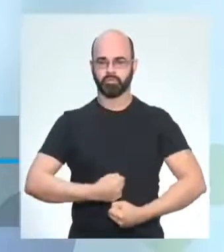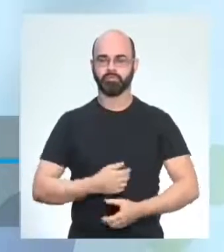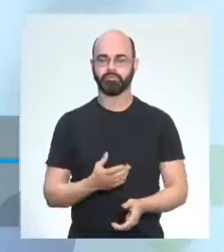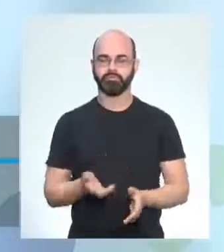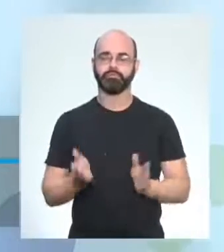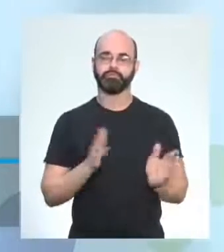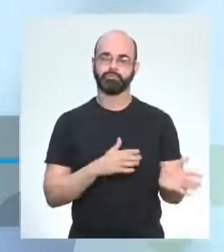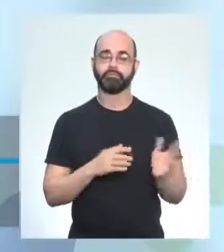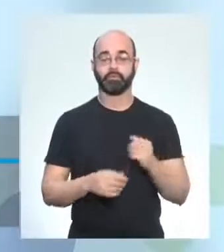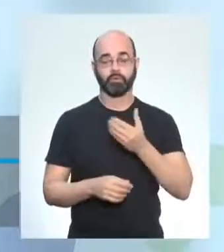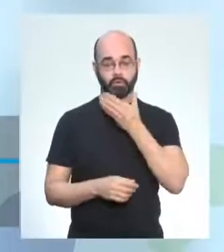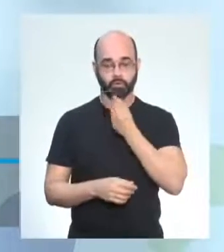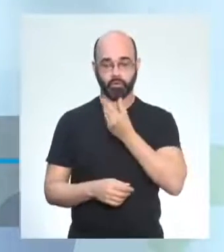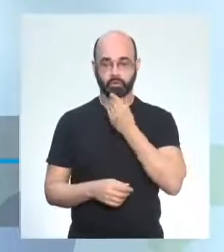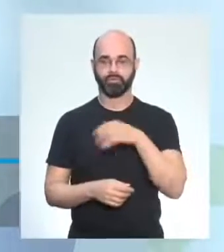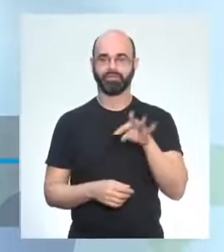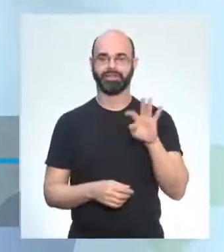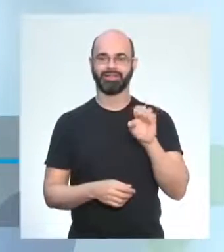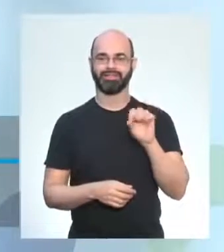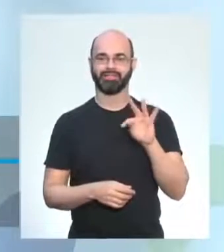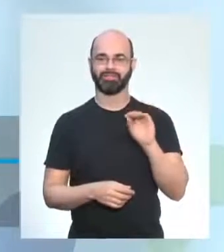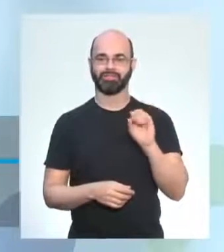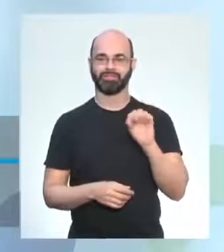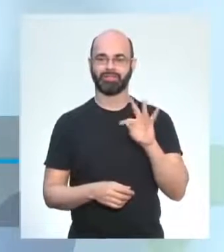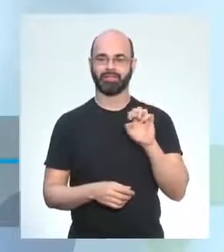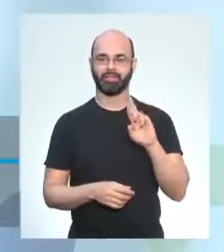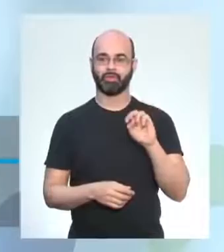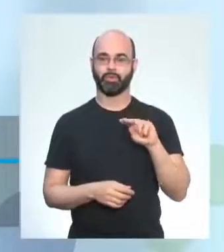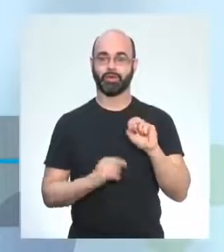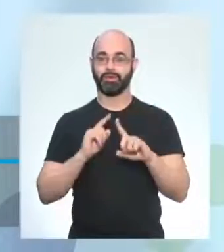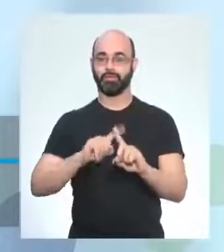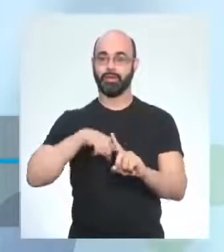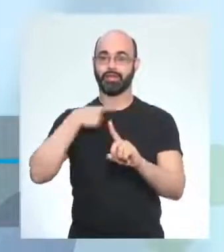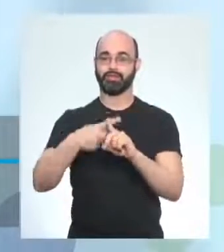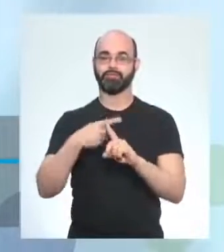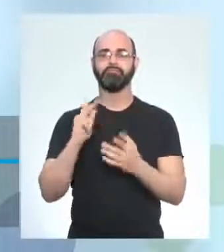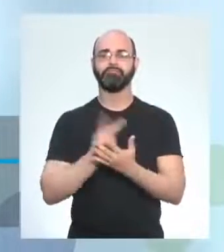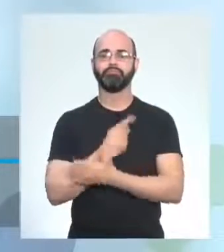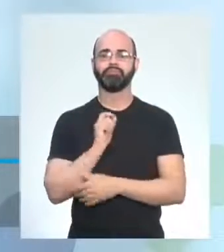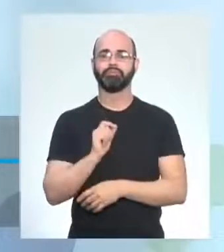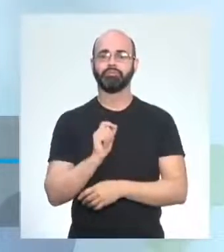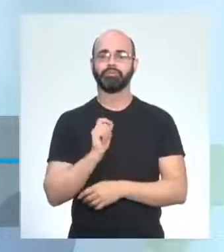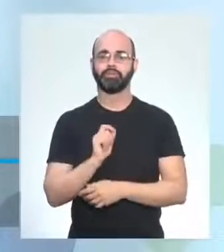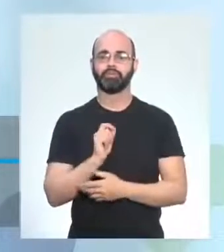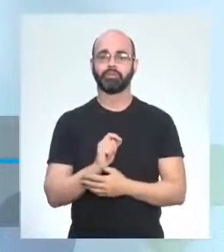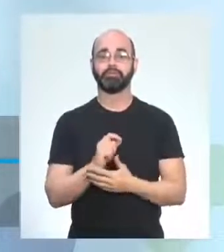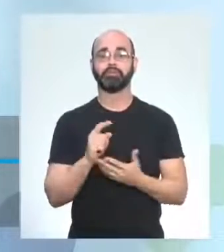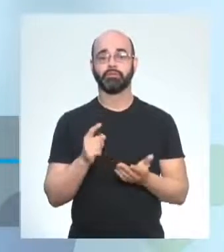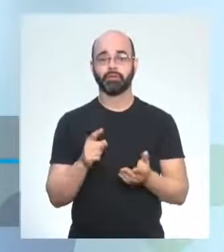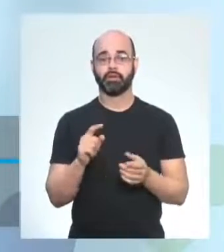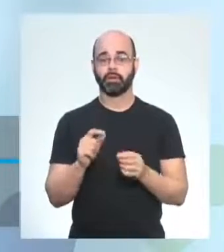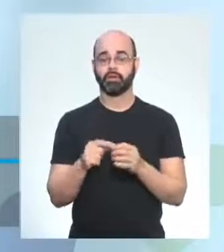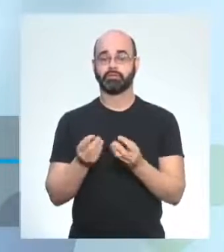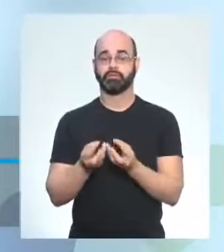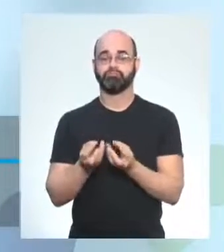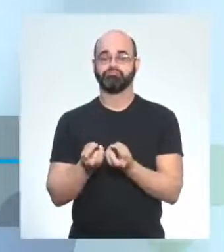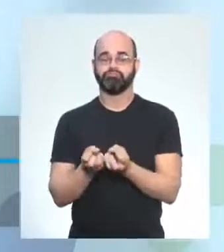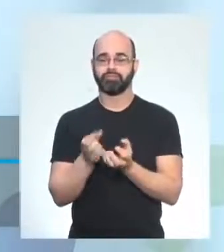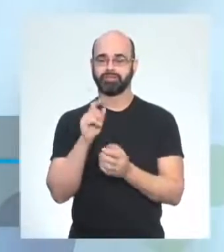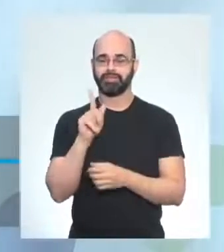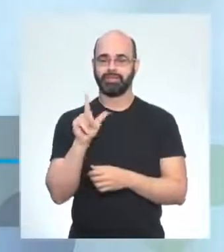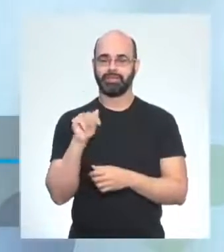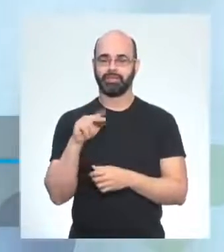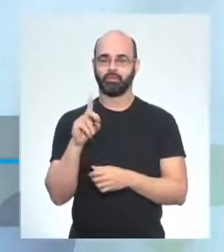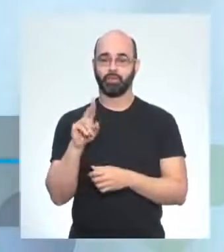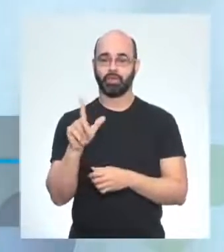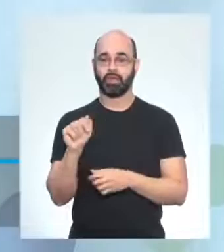homens que injetam testosterona, o que vai acontecer? Uma atrofia da glândula que produz o hormônio. Se você está